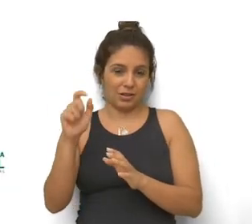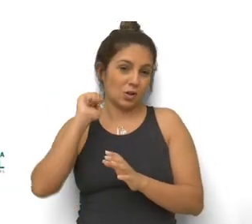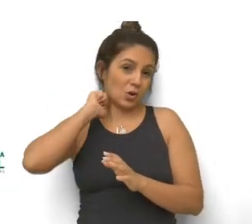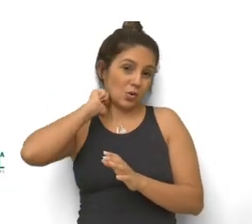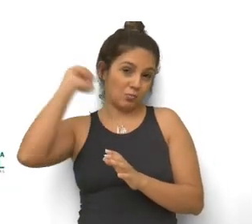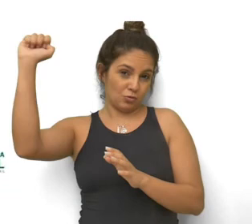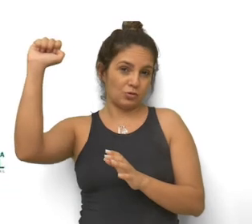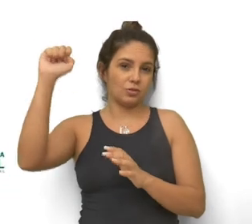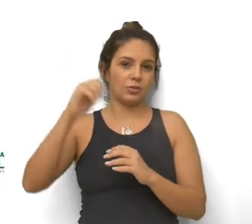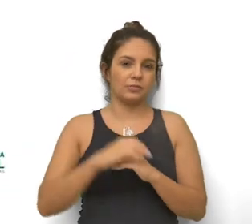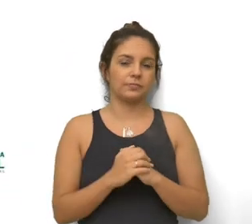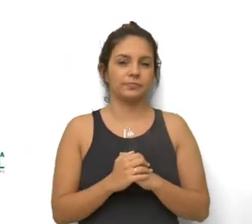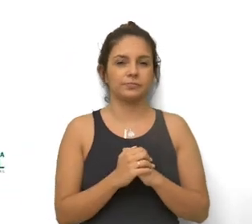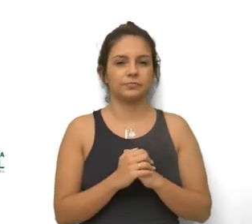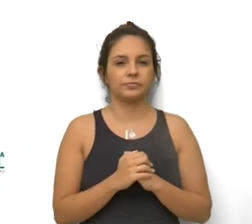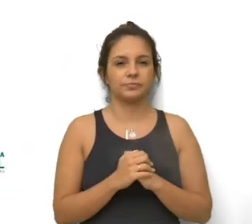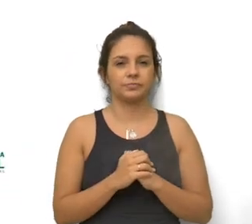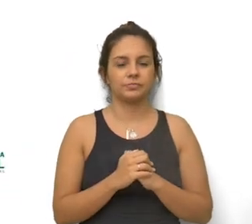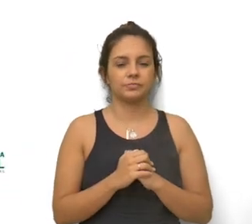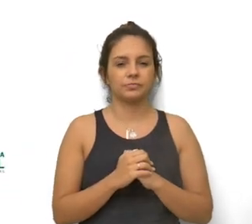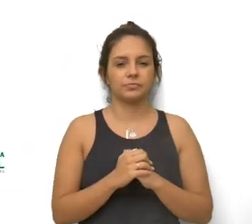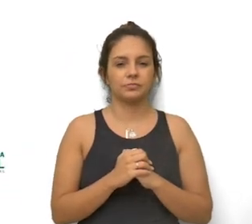Lota. E ela fala,